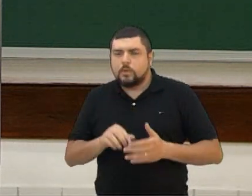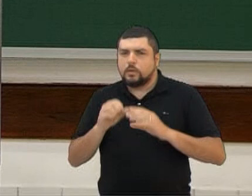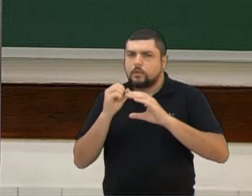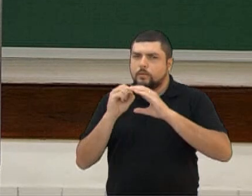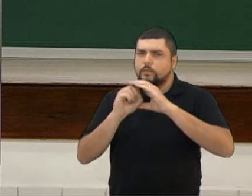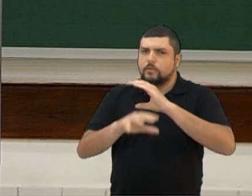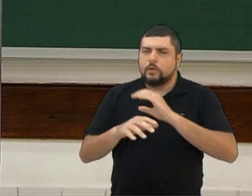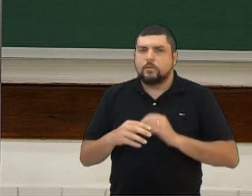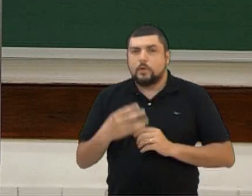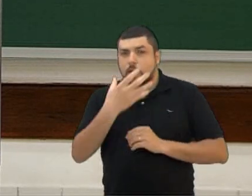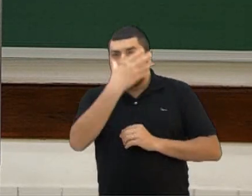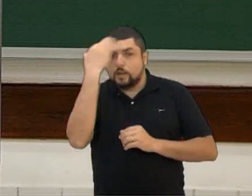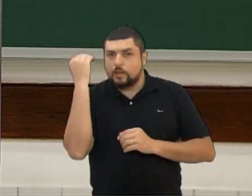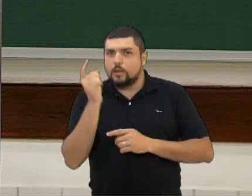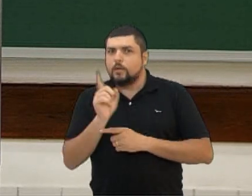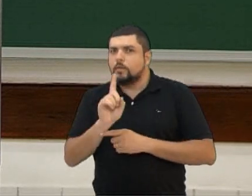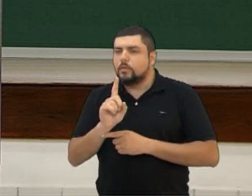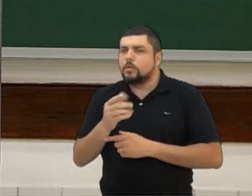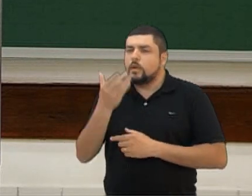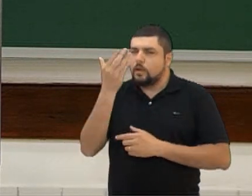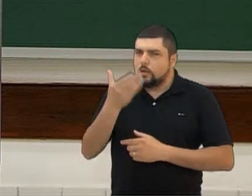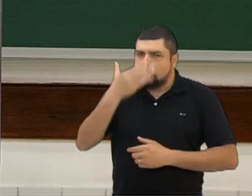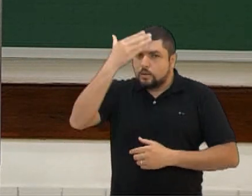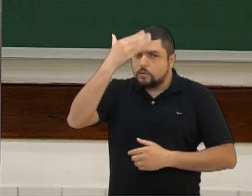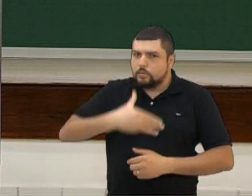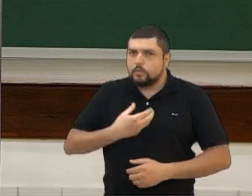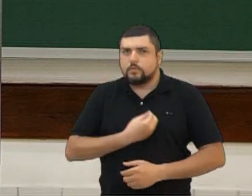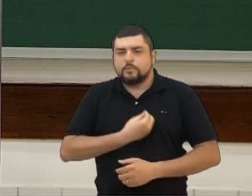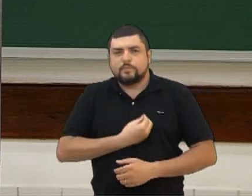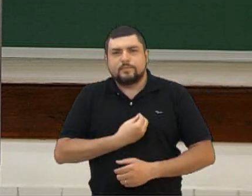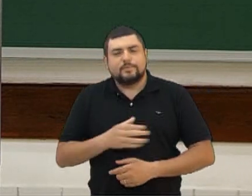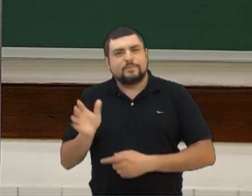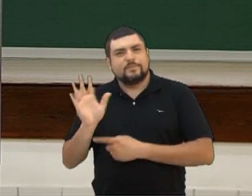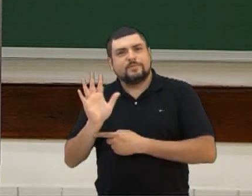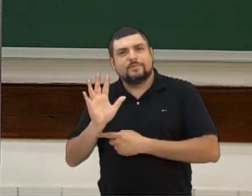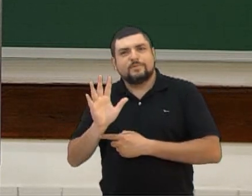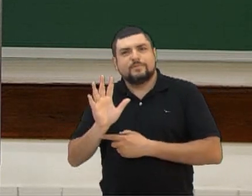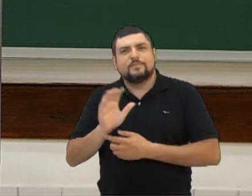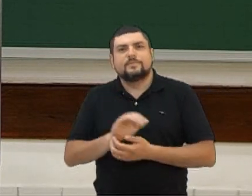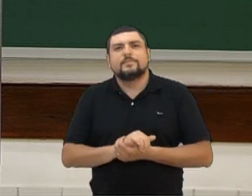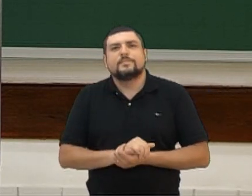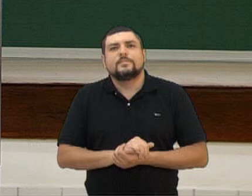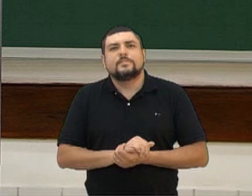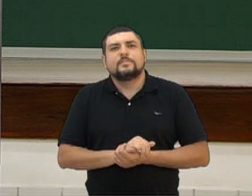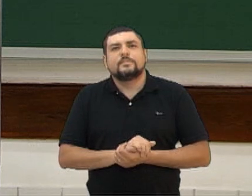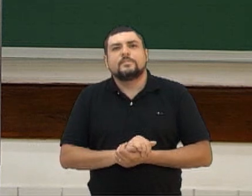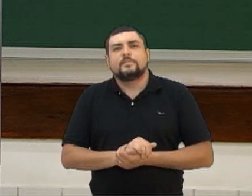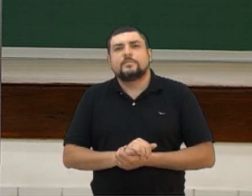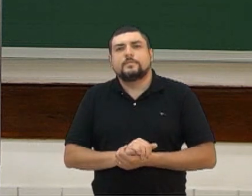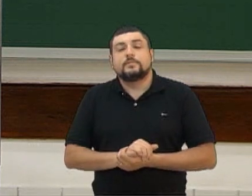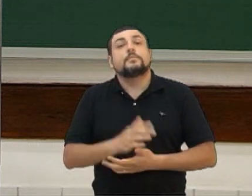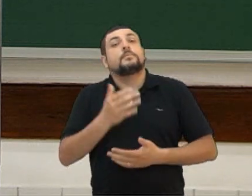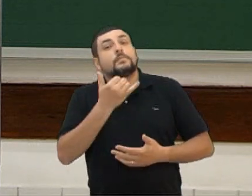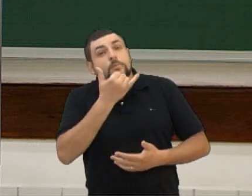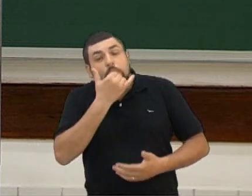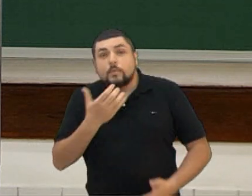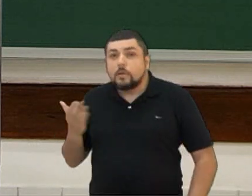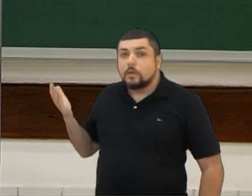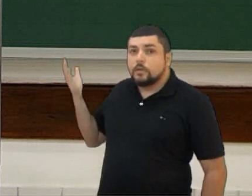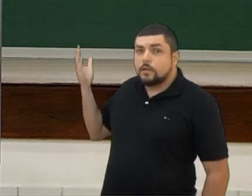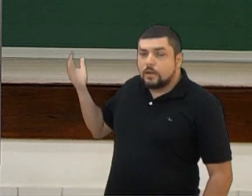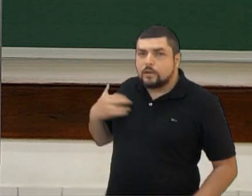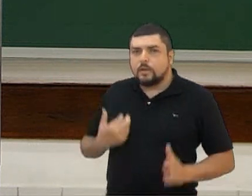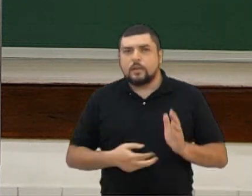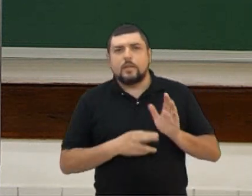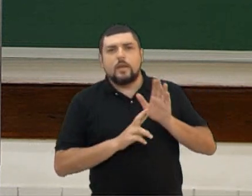Não esqueçam de fazer isso, porque é isso que garante a presença de vocês. Está aqui as nossas referências, o professor José